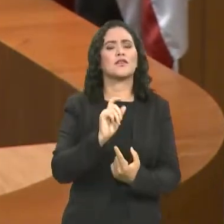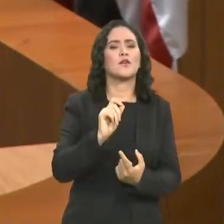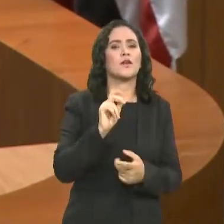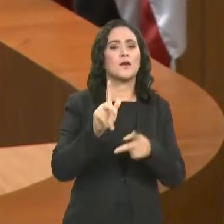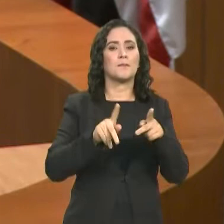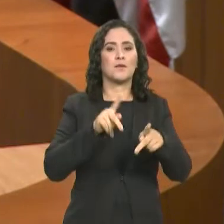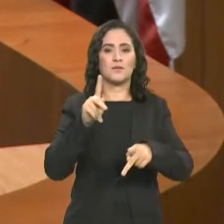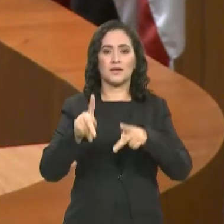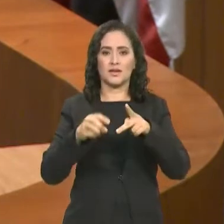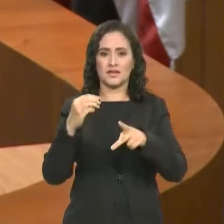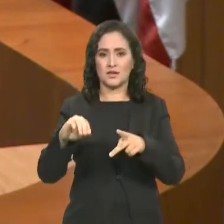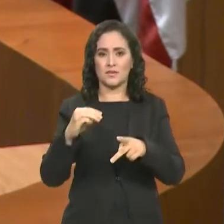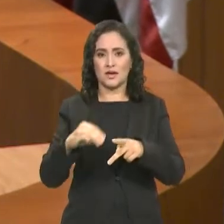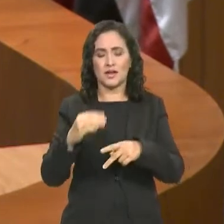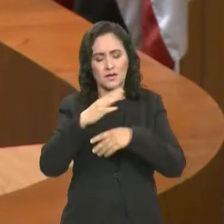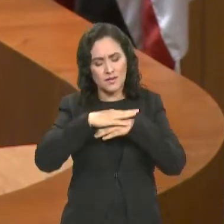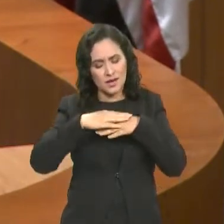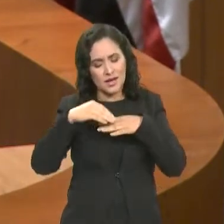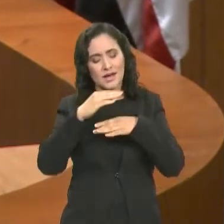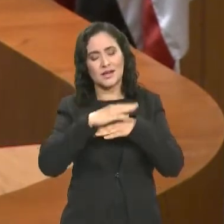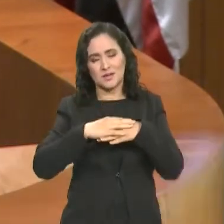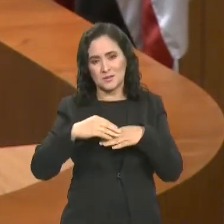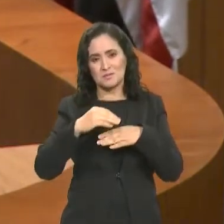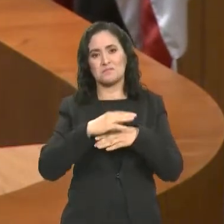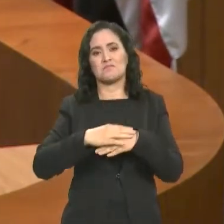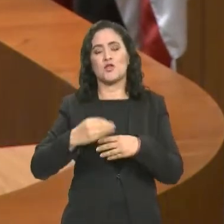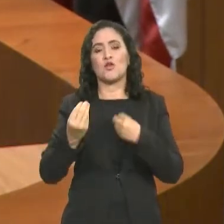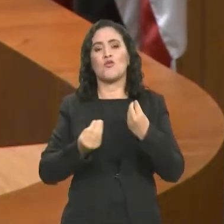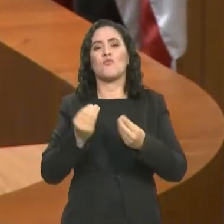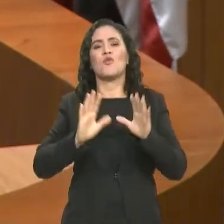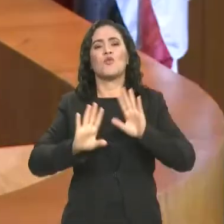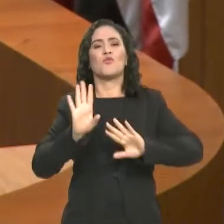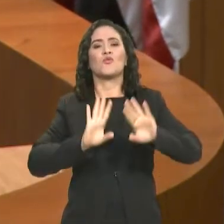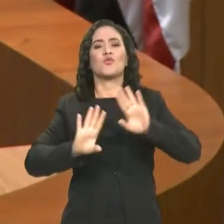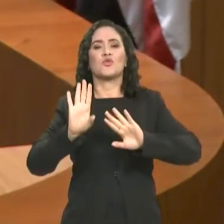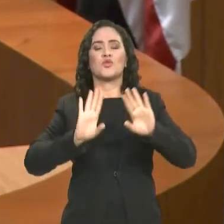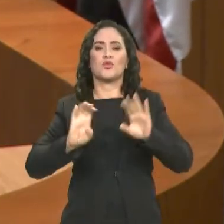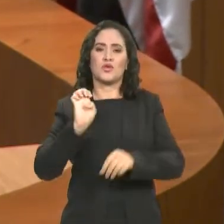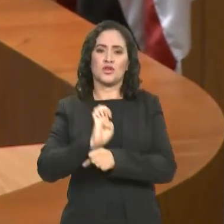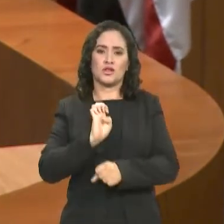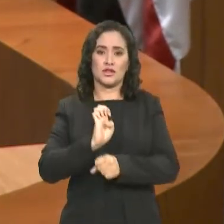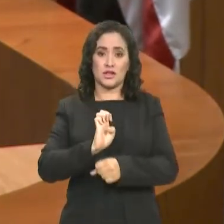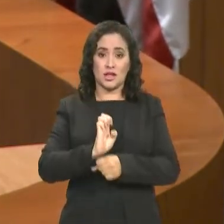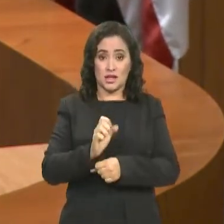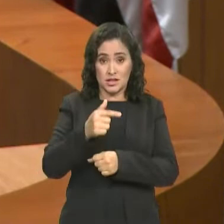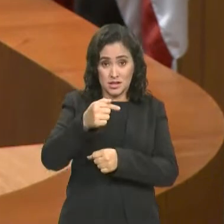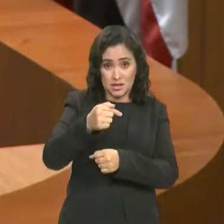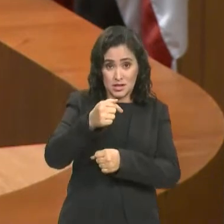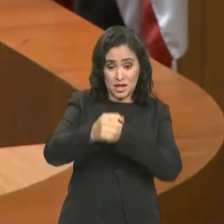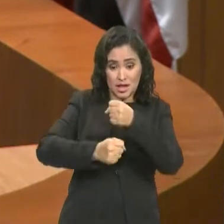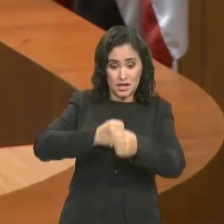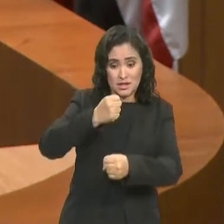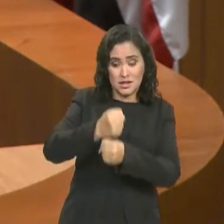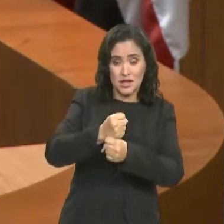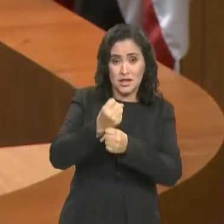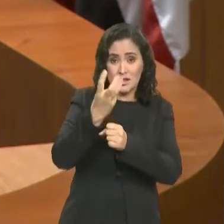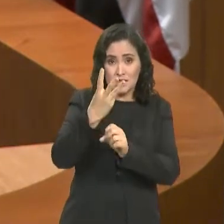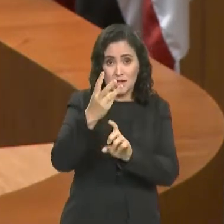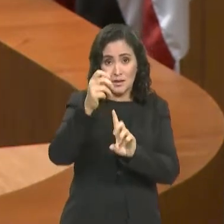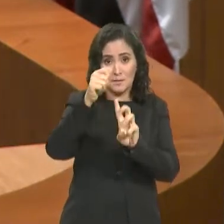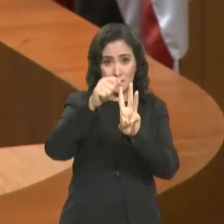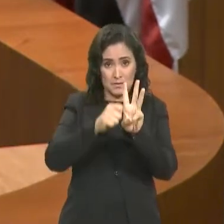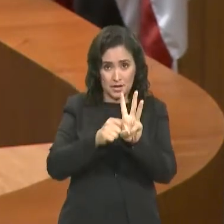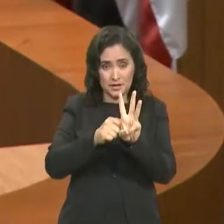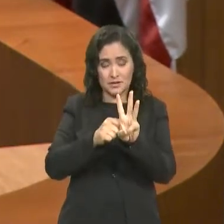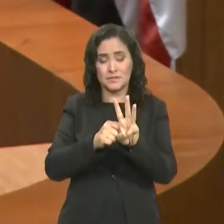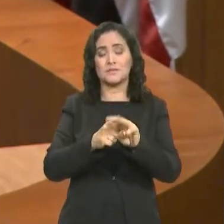ele cuidou desse estado, pela forma como ele se dedicou durante 7 anos e 3 meses a cuidar de cada maranhense, pela dedicação que